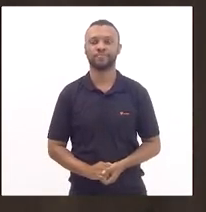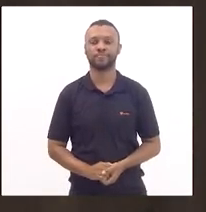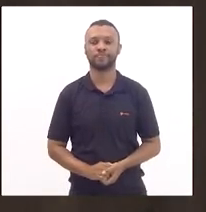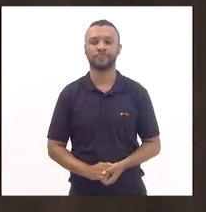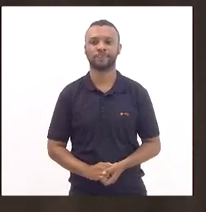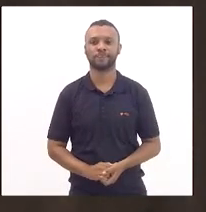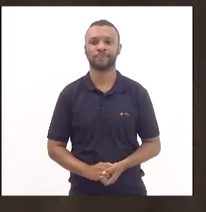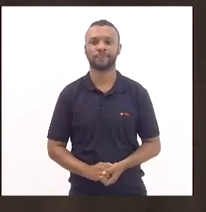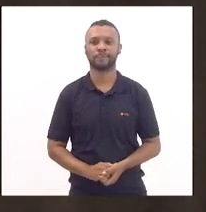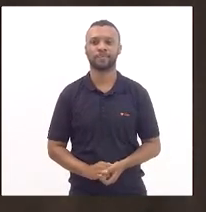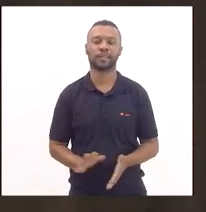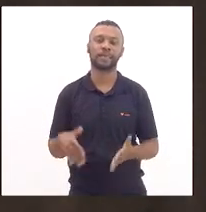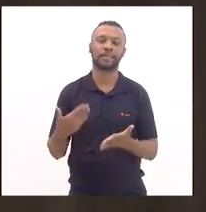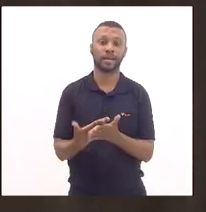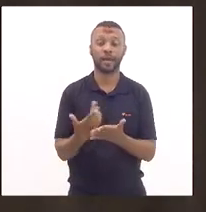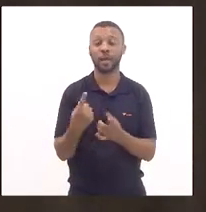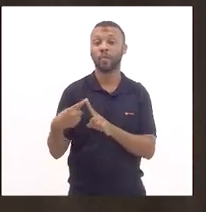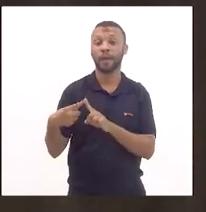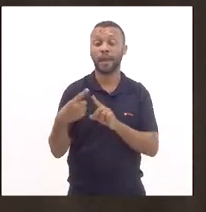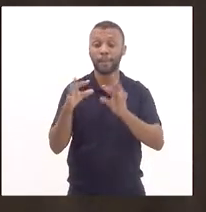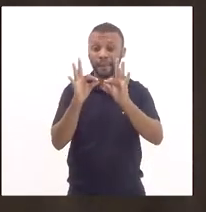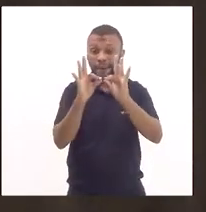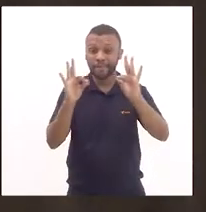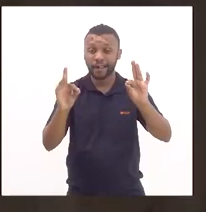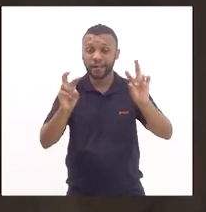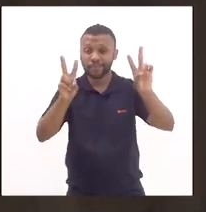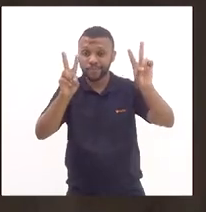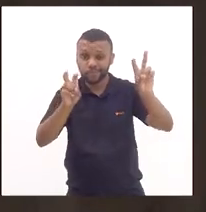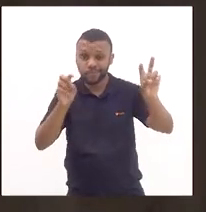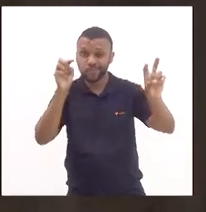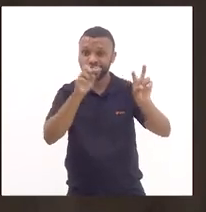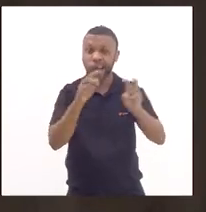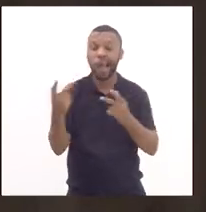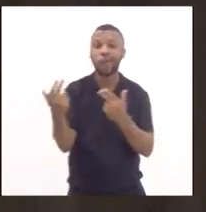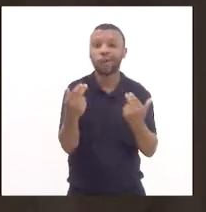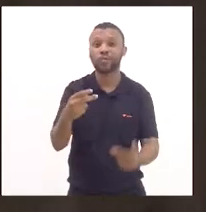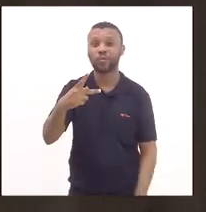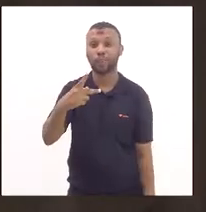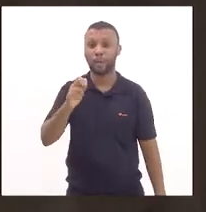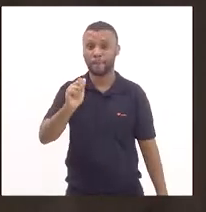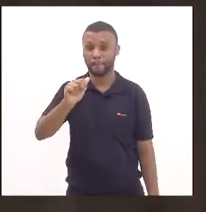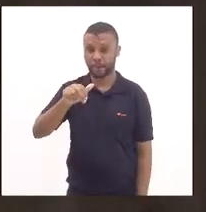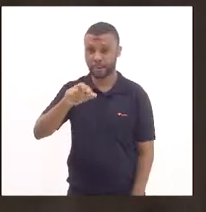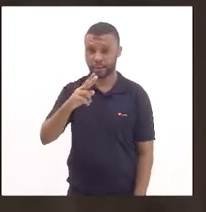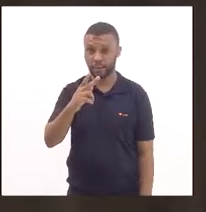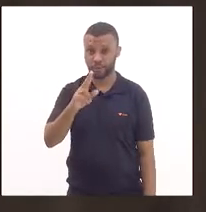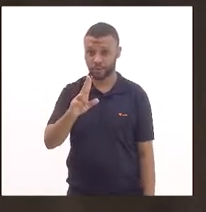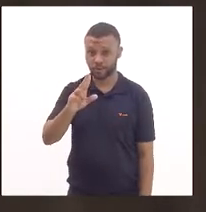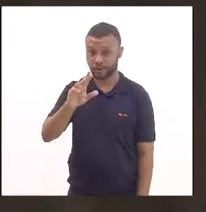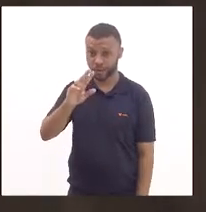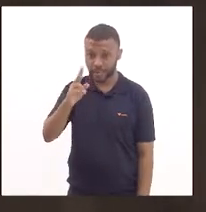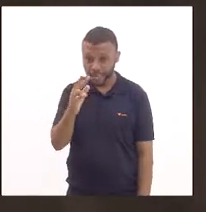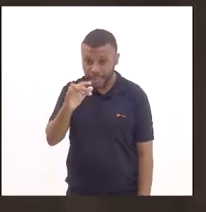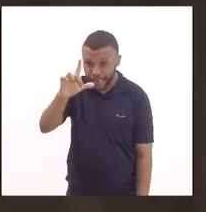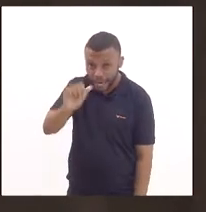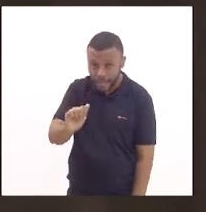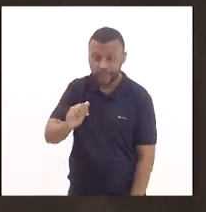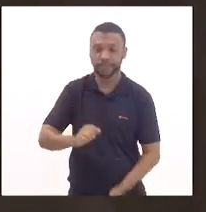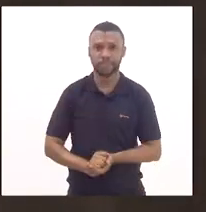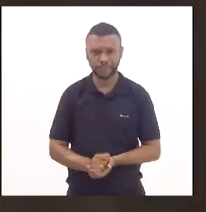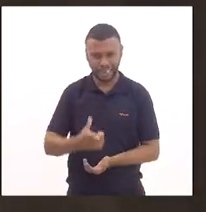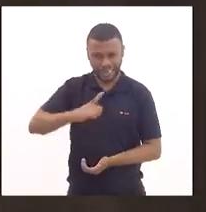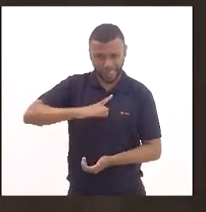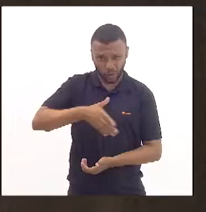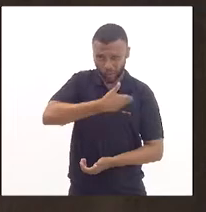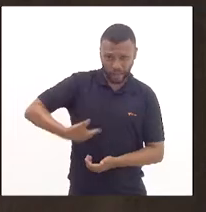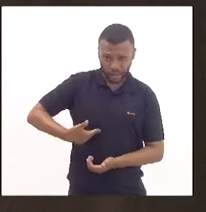Até porque minha máxima é igual a do Pancho Villa. Se há aí governo, eu sou